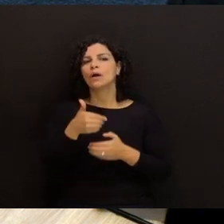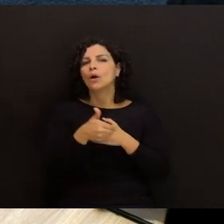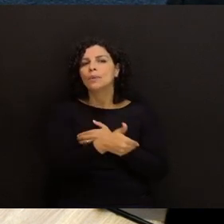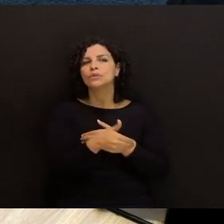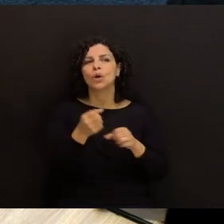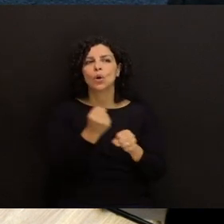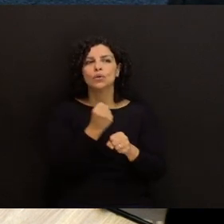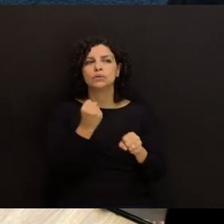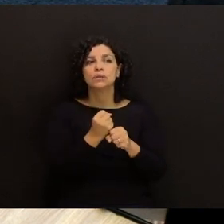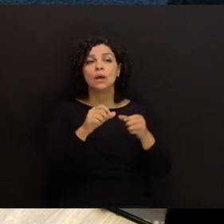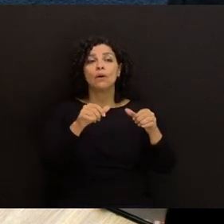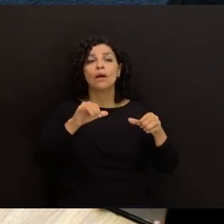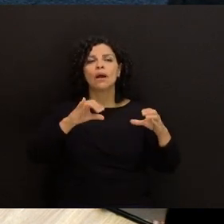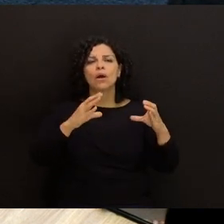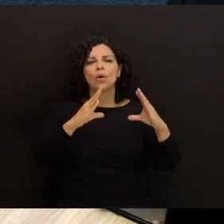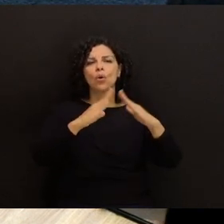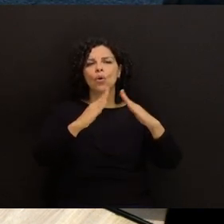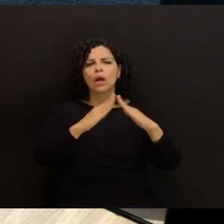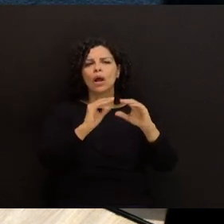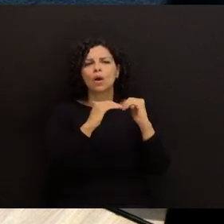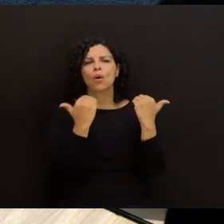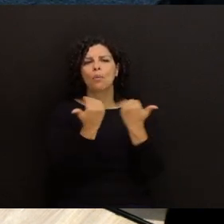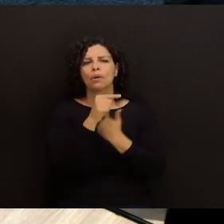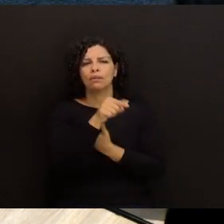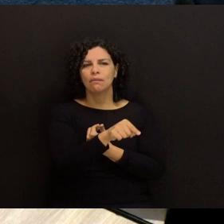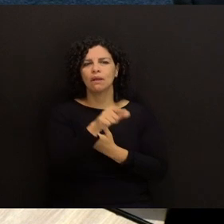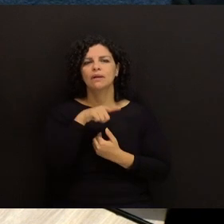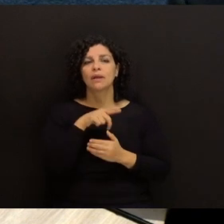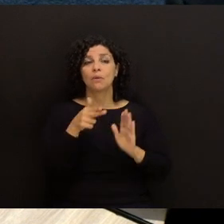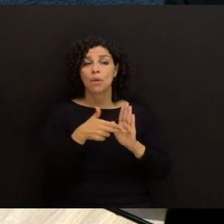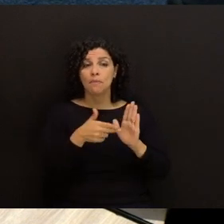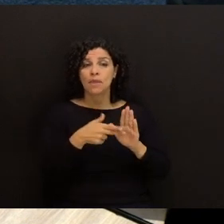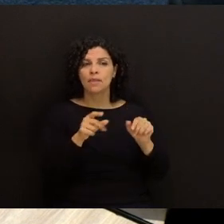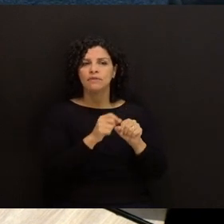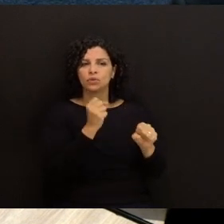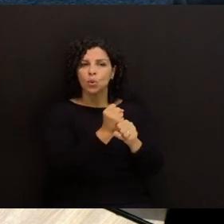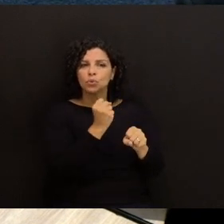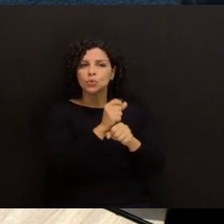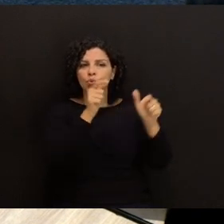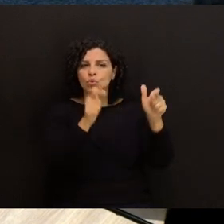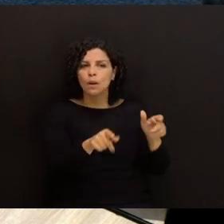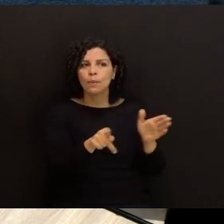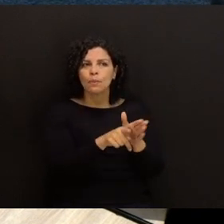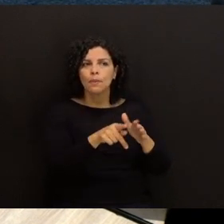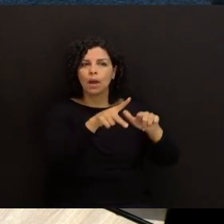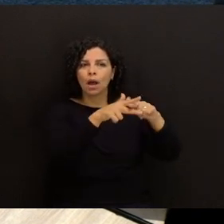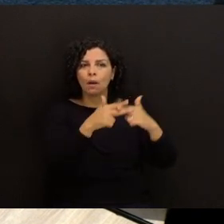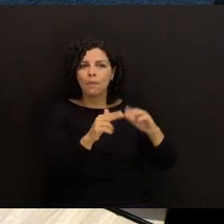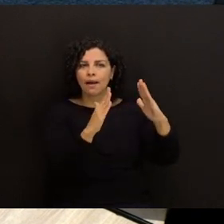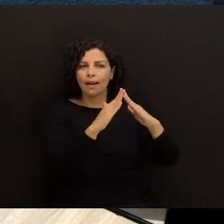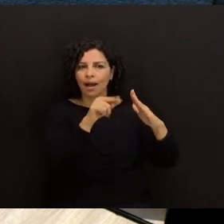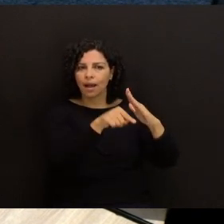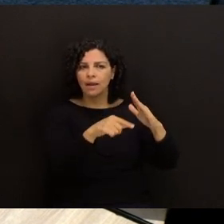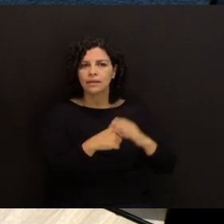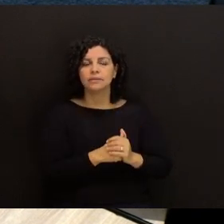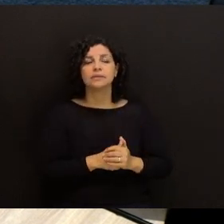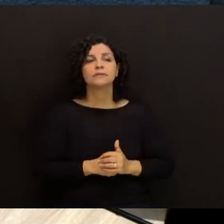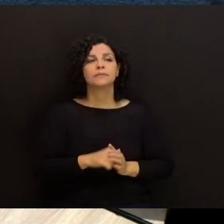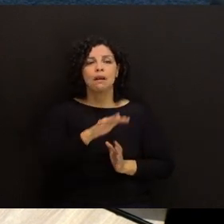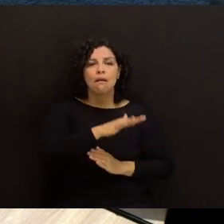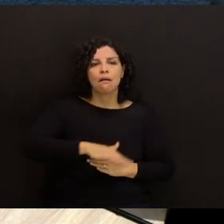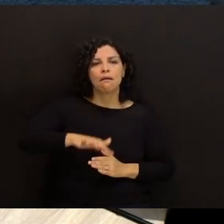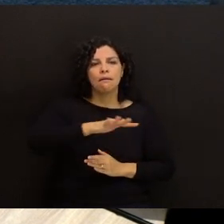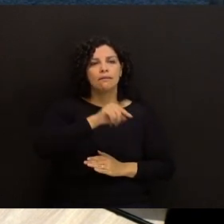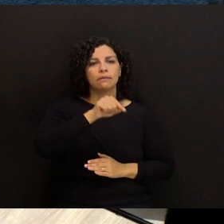do Centro Comunitário através da nossa emenda em Curitiba a gente tá conseguindo lá levar reforma para aquele espaço